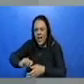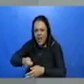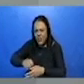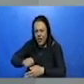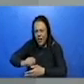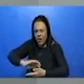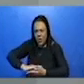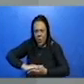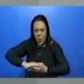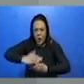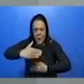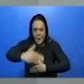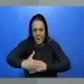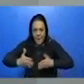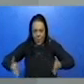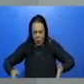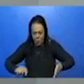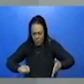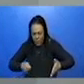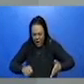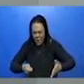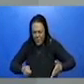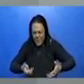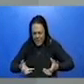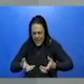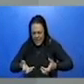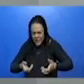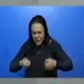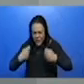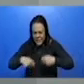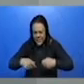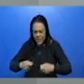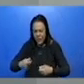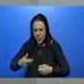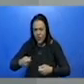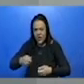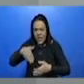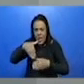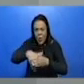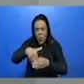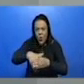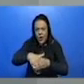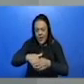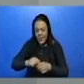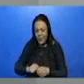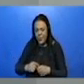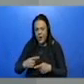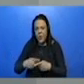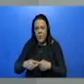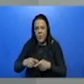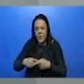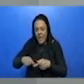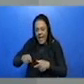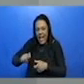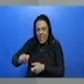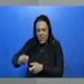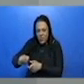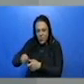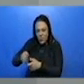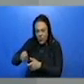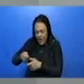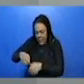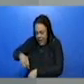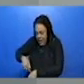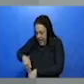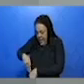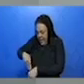pega o dinheiro necessário. O dinheiro estava, a chave estava dentro da roupa, ele